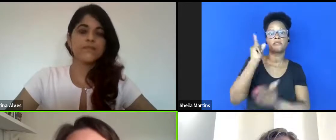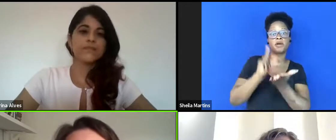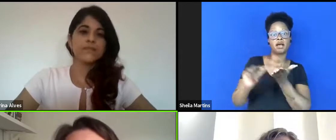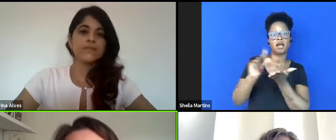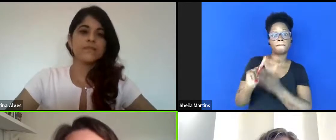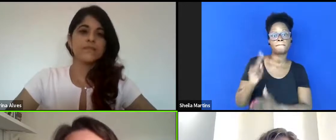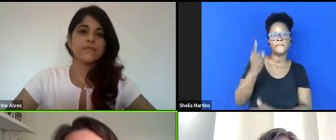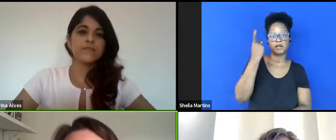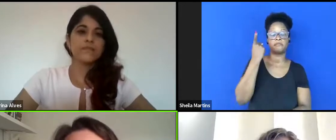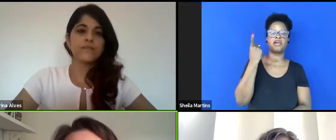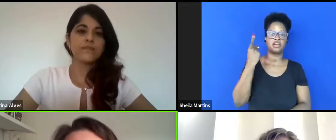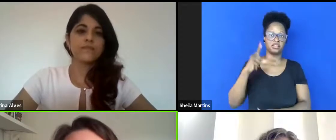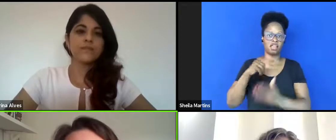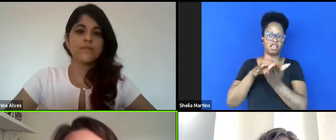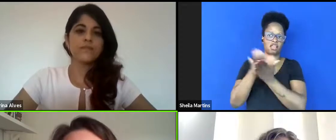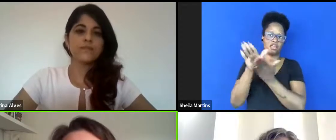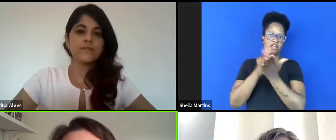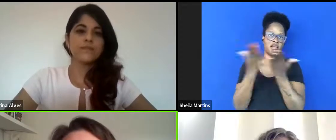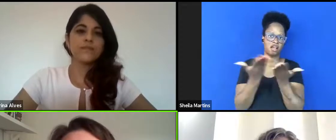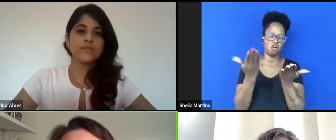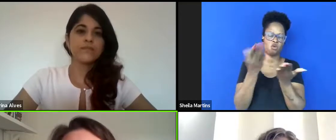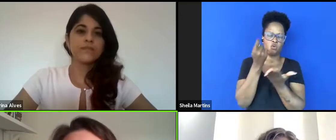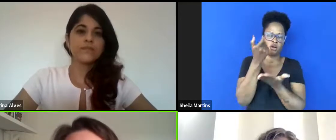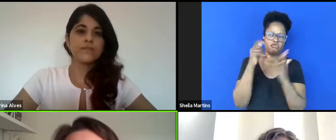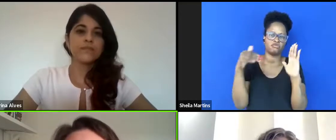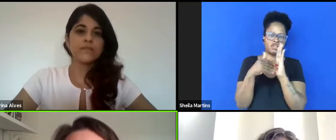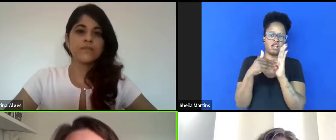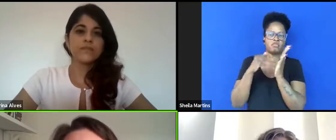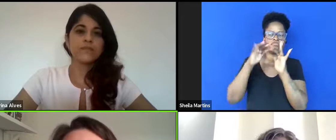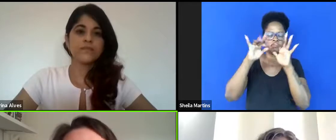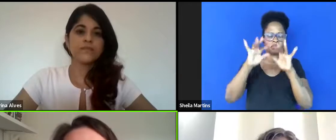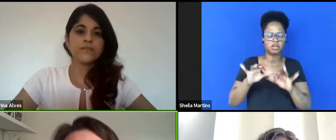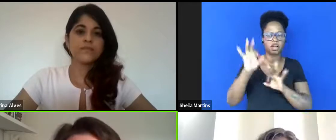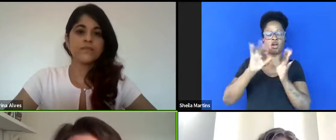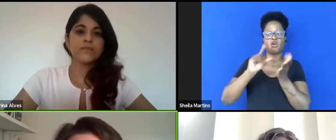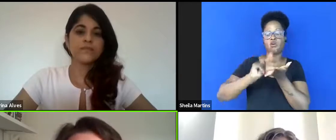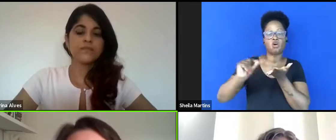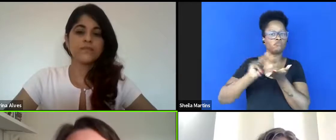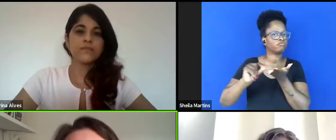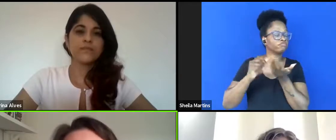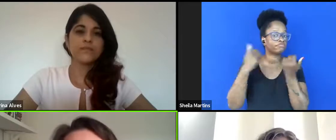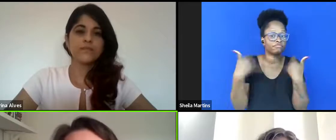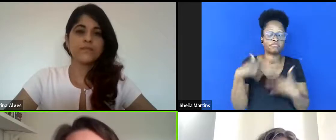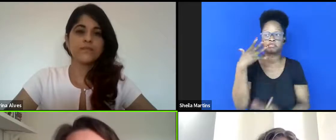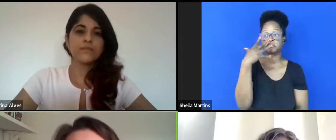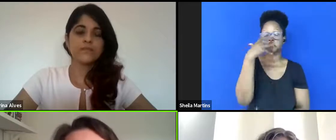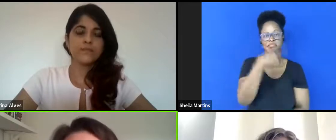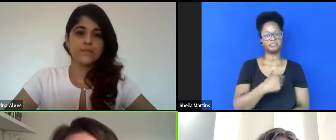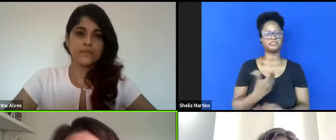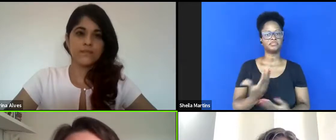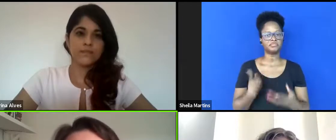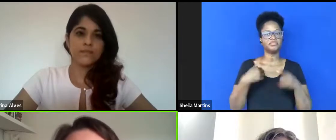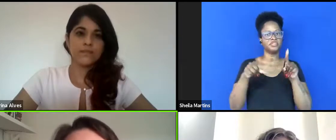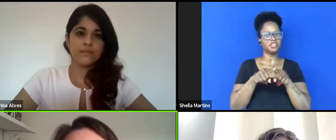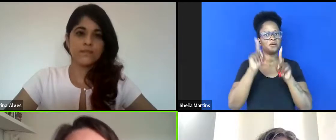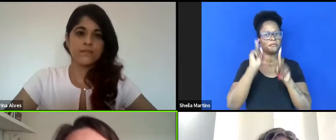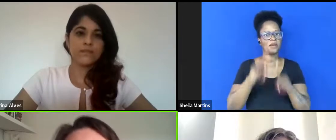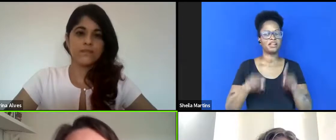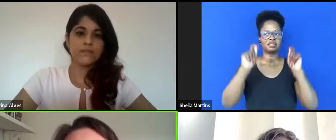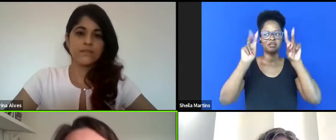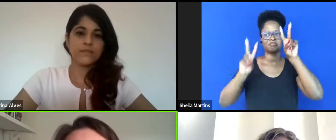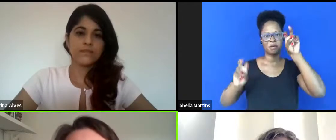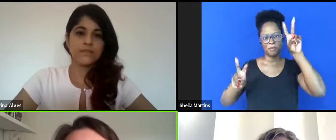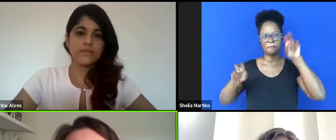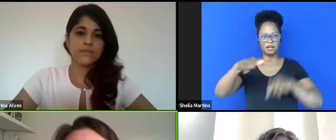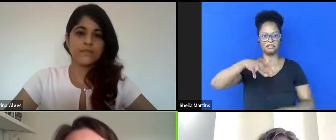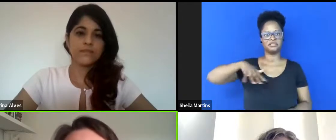está agora já na etapa final de redação, vai ser um artigo muito bonito e vai ser muito citado também na área.